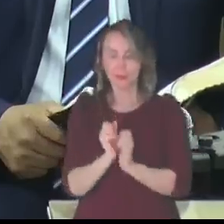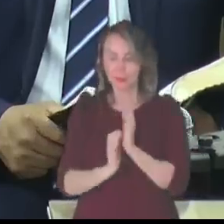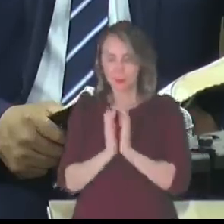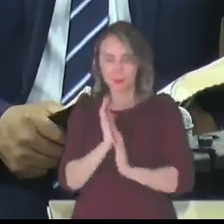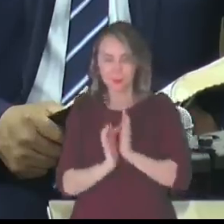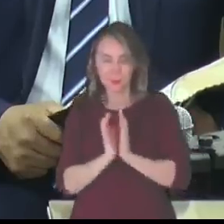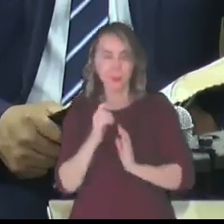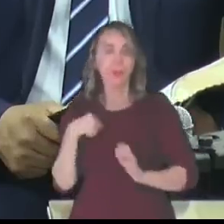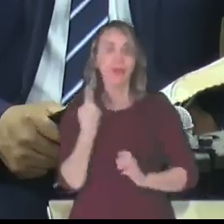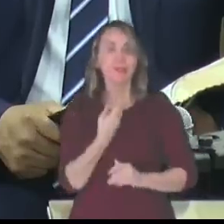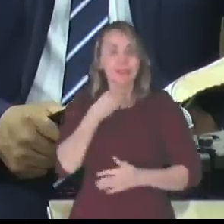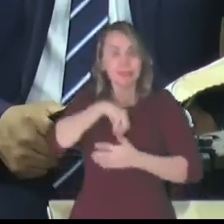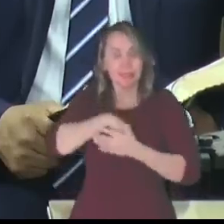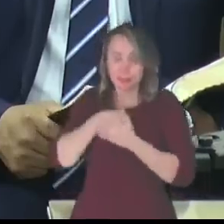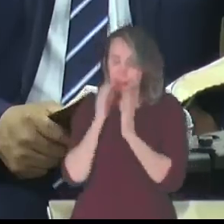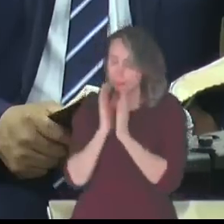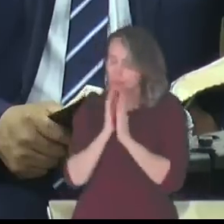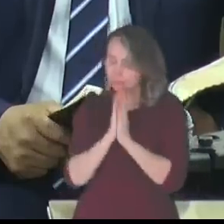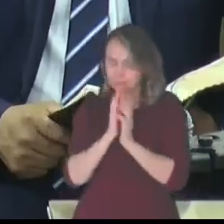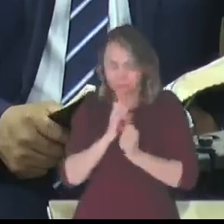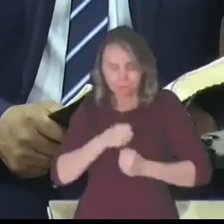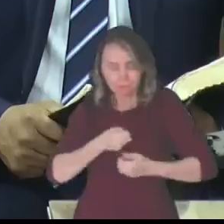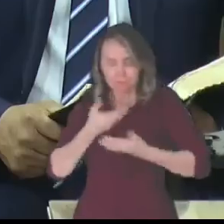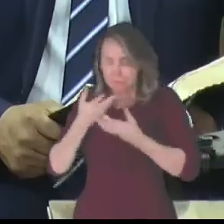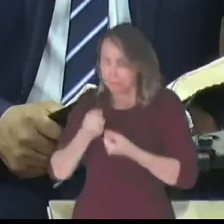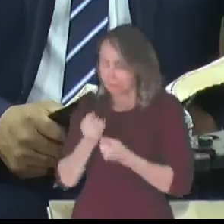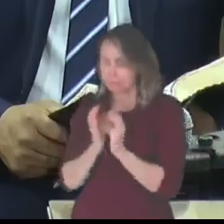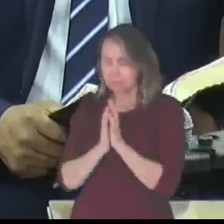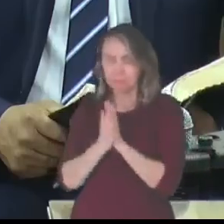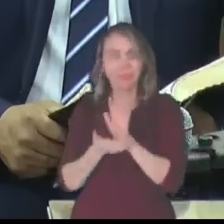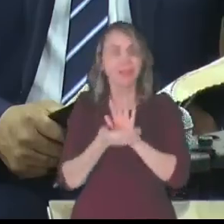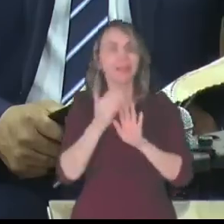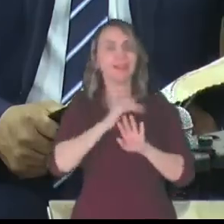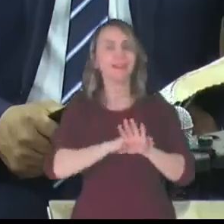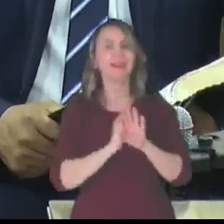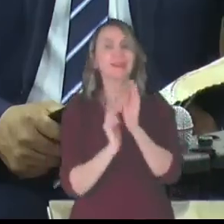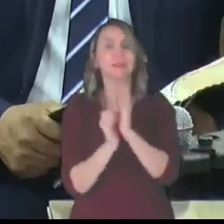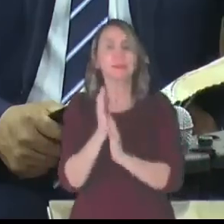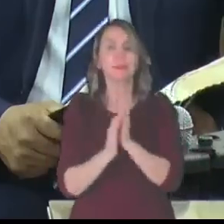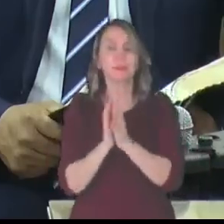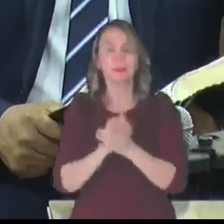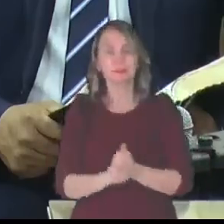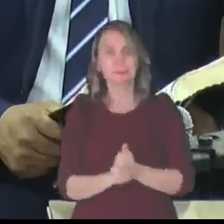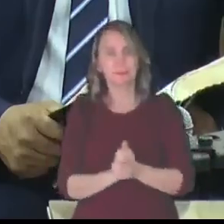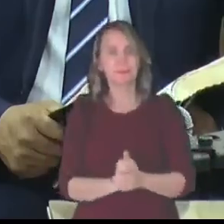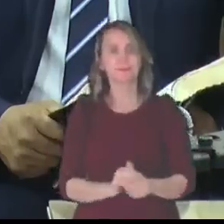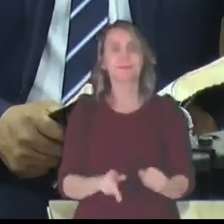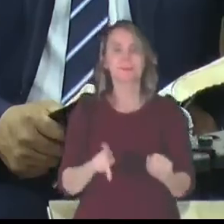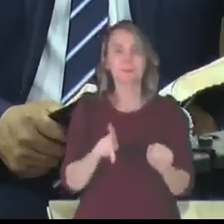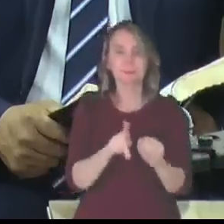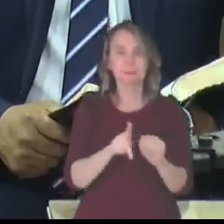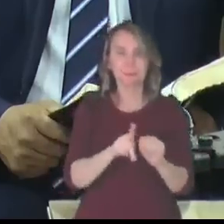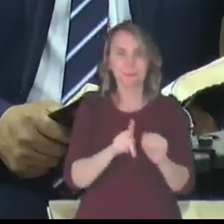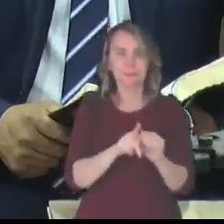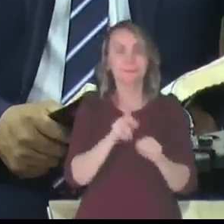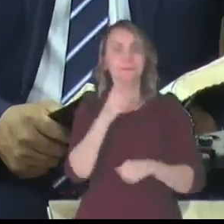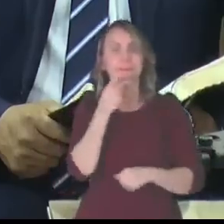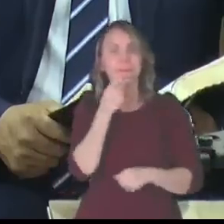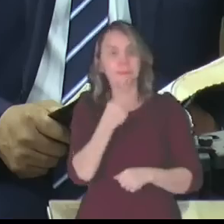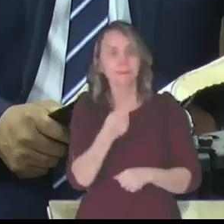porque o nosso sacerdócio hoje Pedro o apóstolo São Pedro ele disse que o nosso sacerdócio